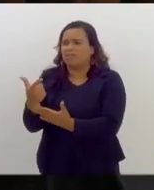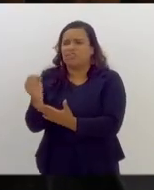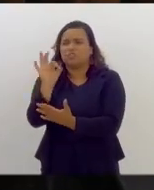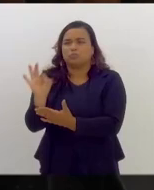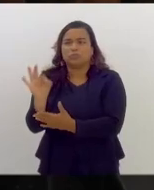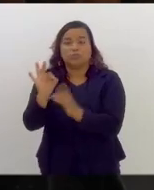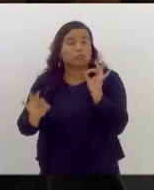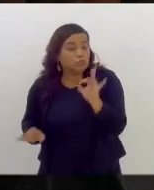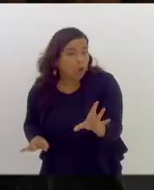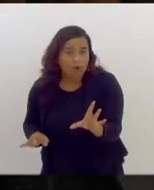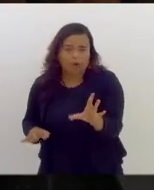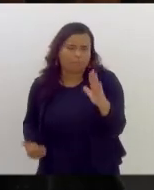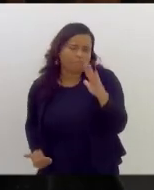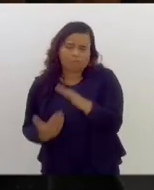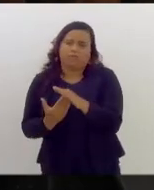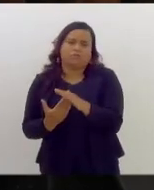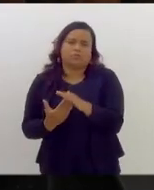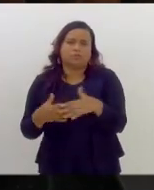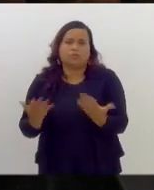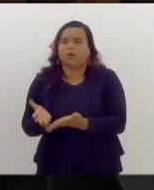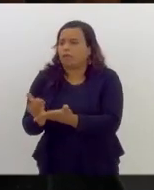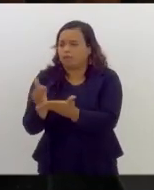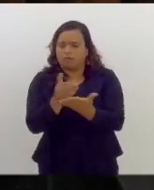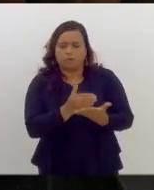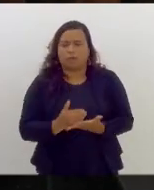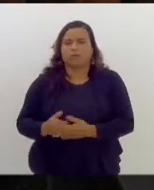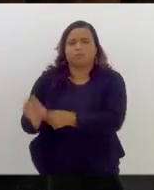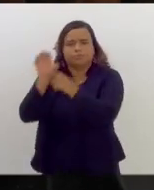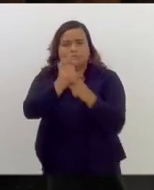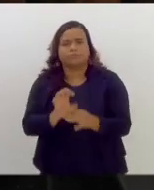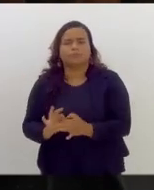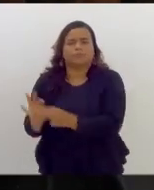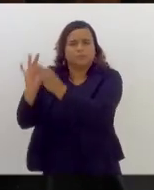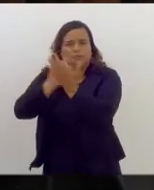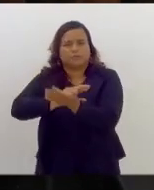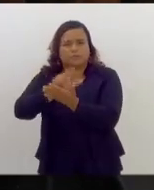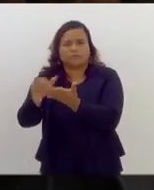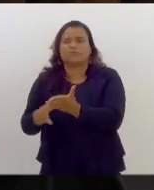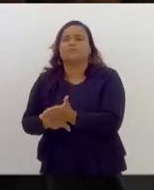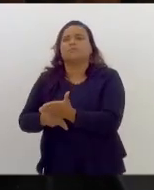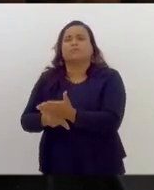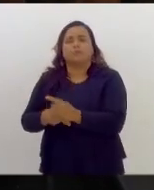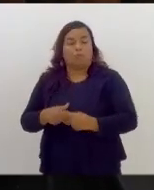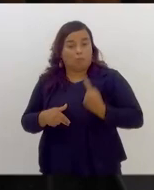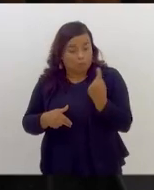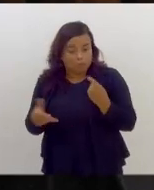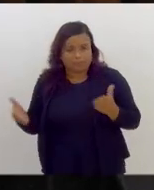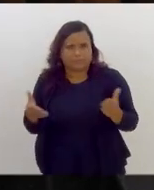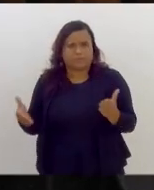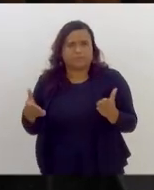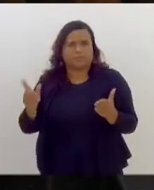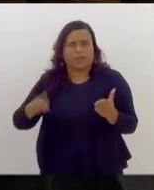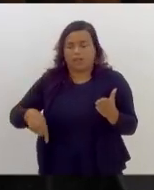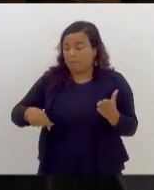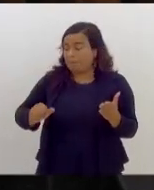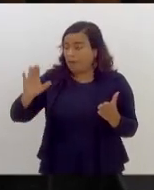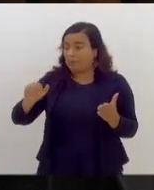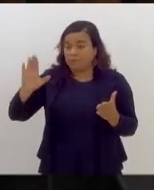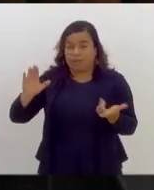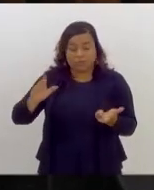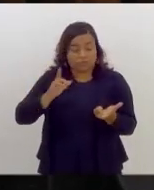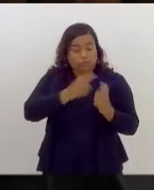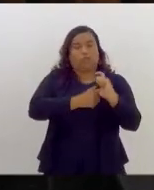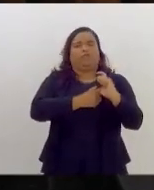máximo, olhe lá, toda a arrecadação da União, né, em um exercício, é maior que toda a dívida pública do Estado, e Vossa Excelência